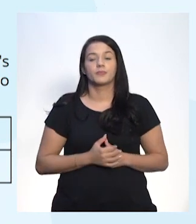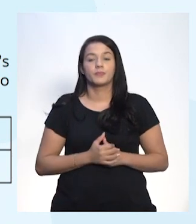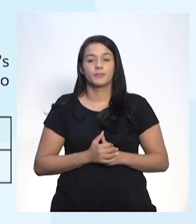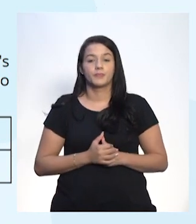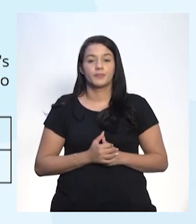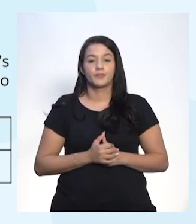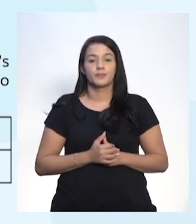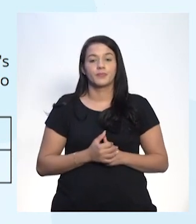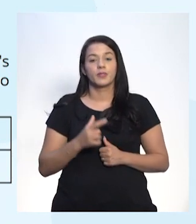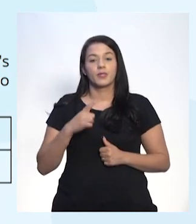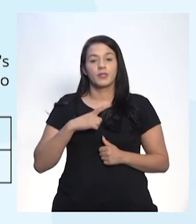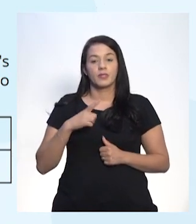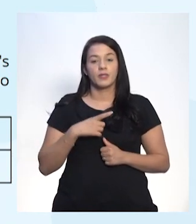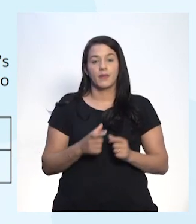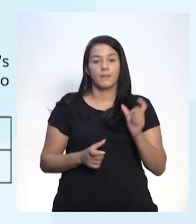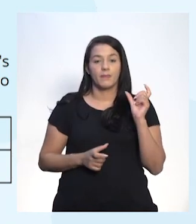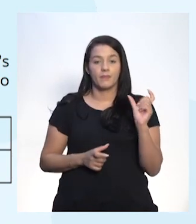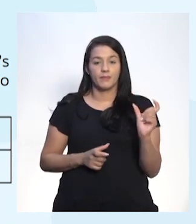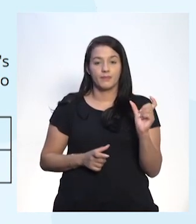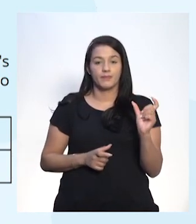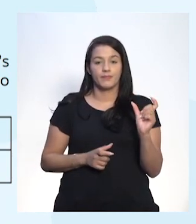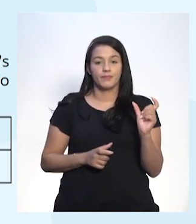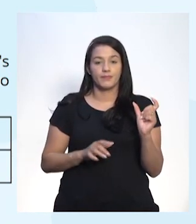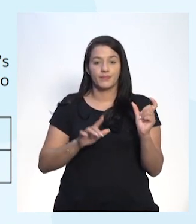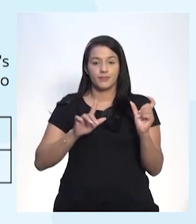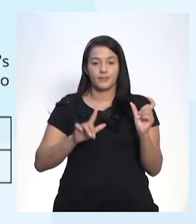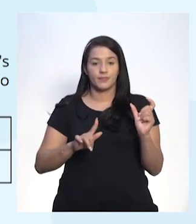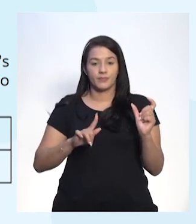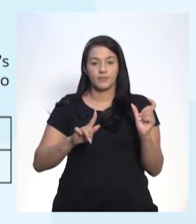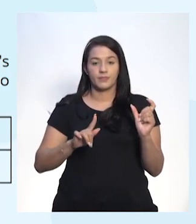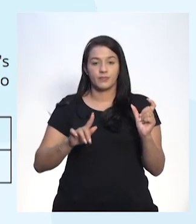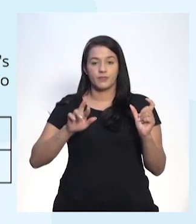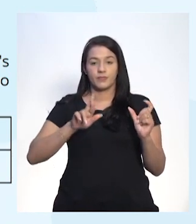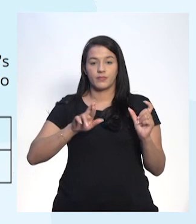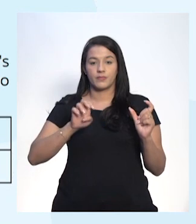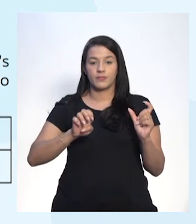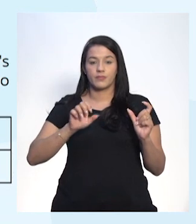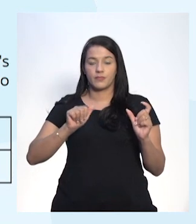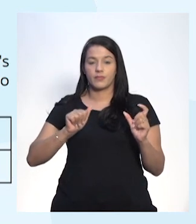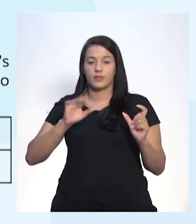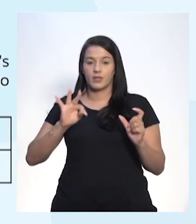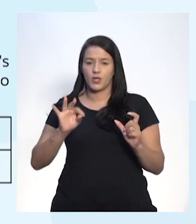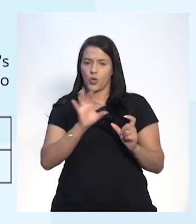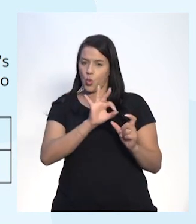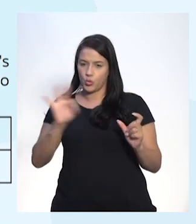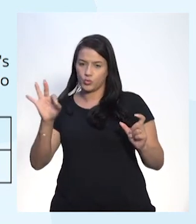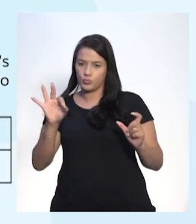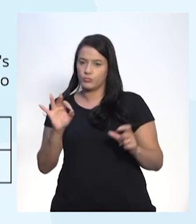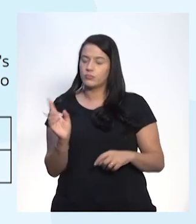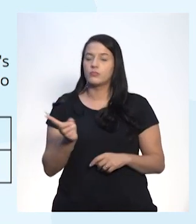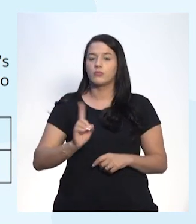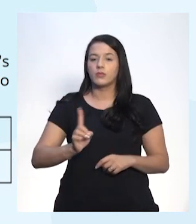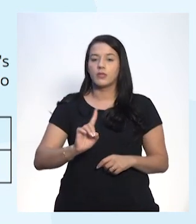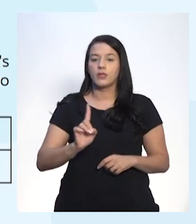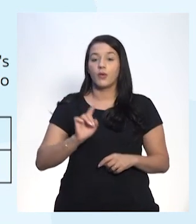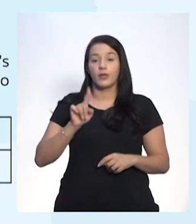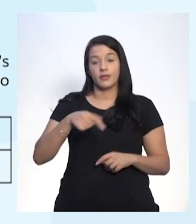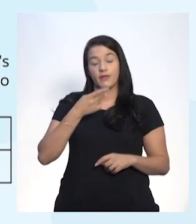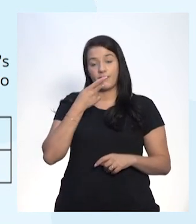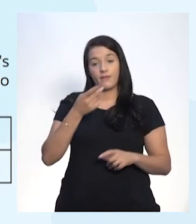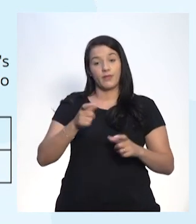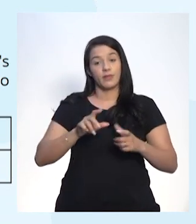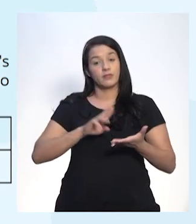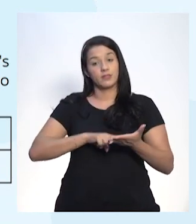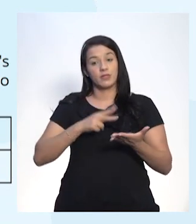aí a gente tem a palavra great, que esse great aqui, ele não quer dizer ótimo. Ele quer dizer grande, no